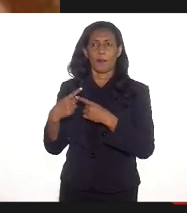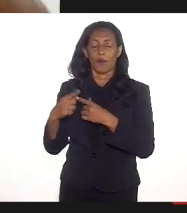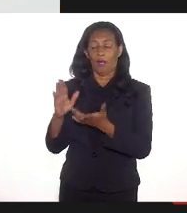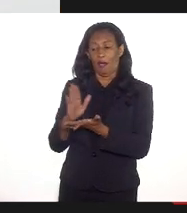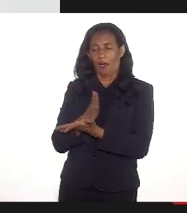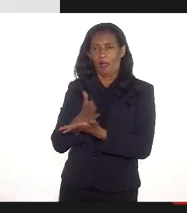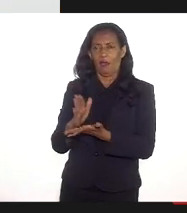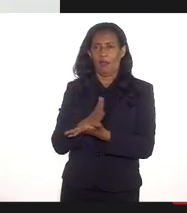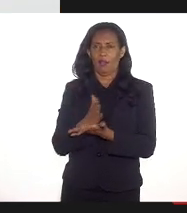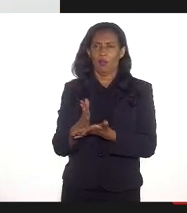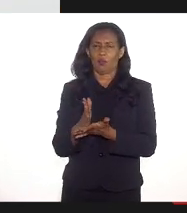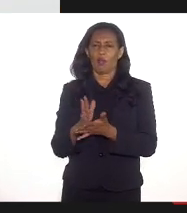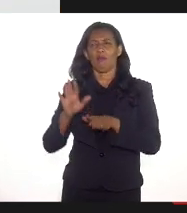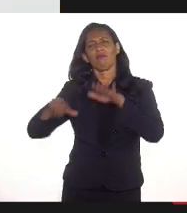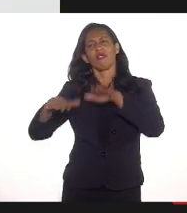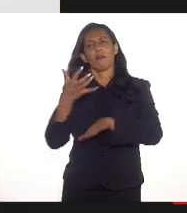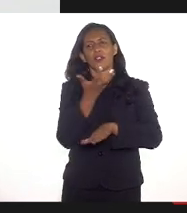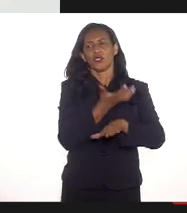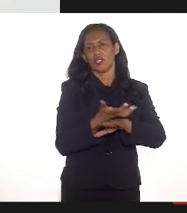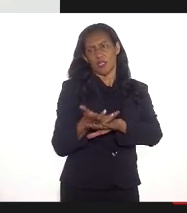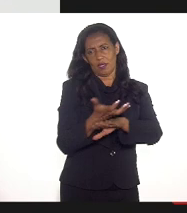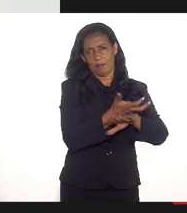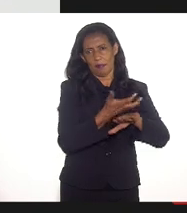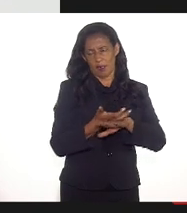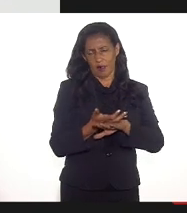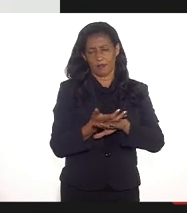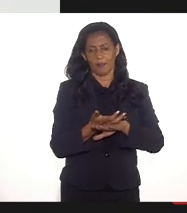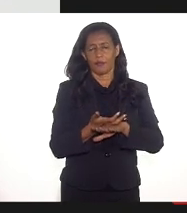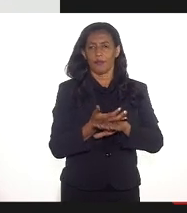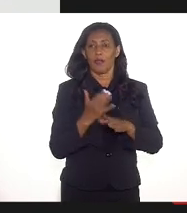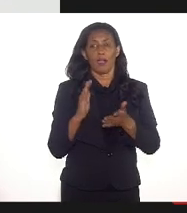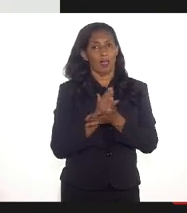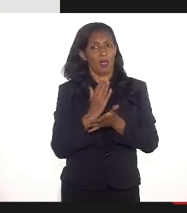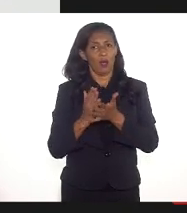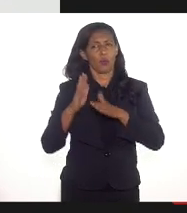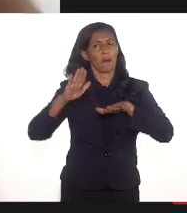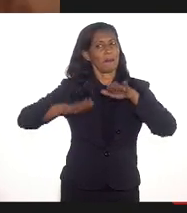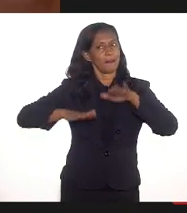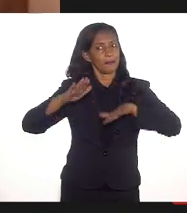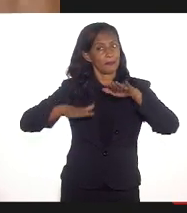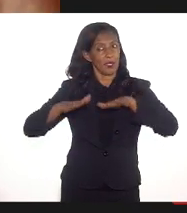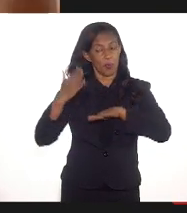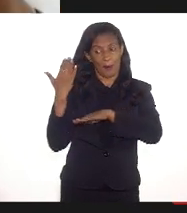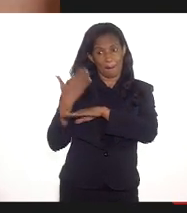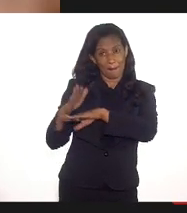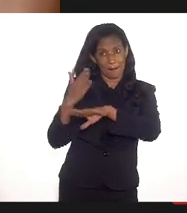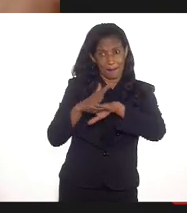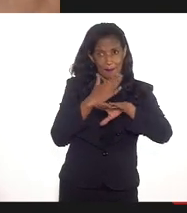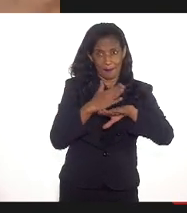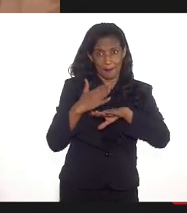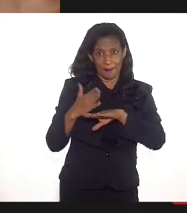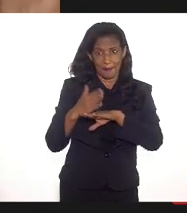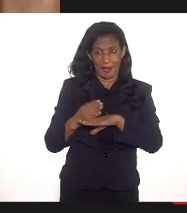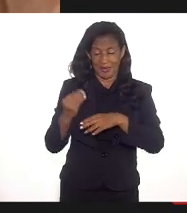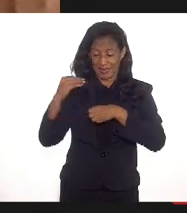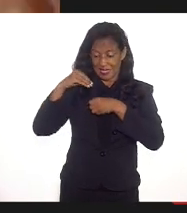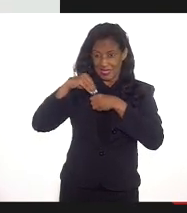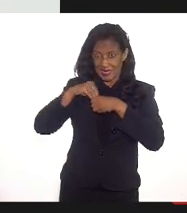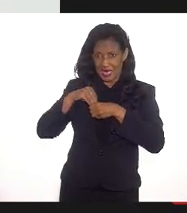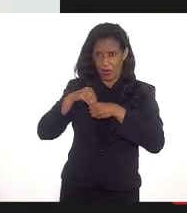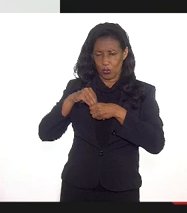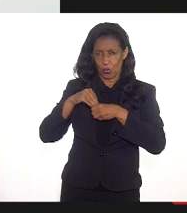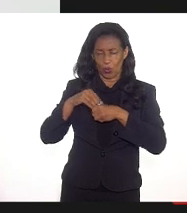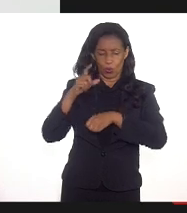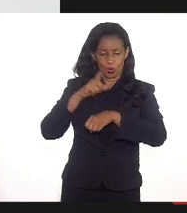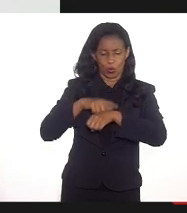da característica de cada disciplina dessa. Algumas dessas disciplinas, mesmo elas sendo consideradas prática, dentro da entrega pedagógica dela, eu tenho